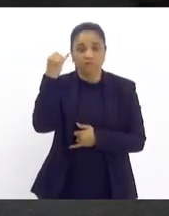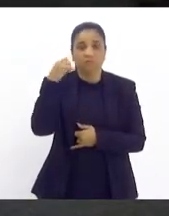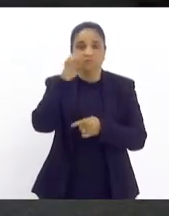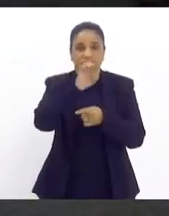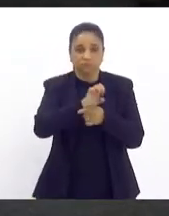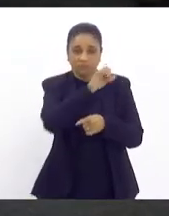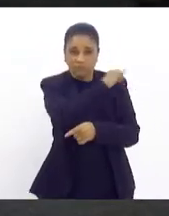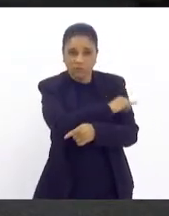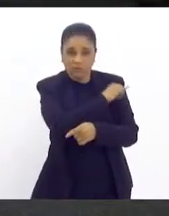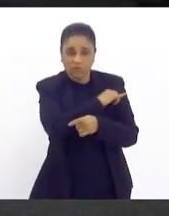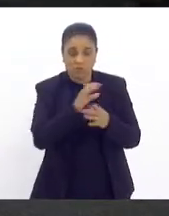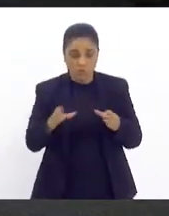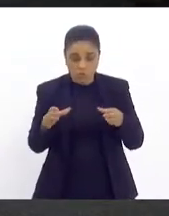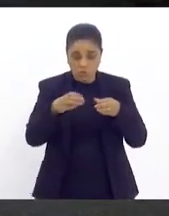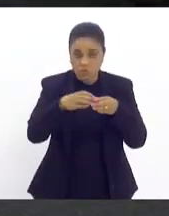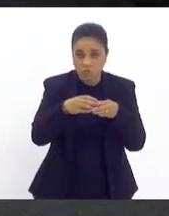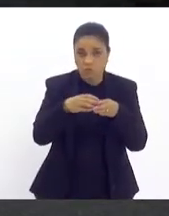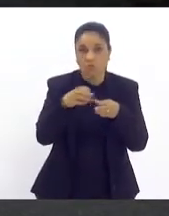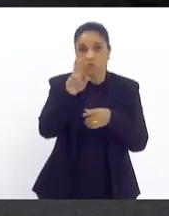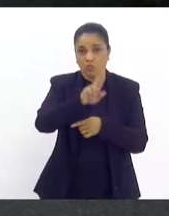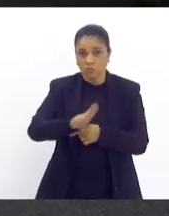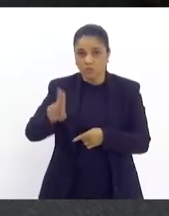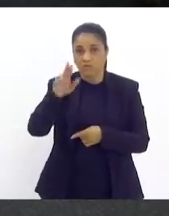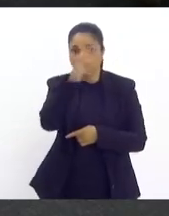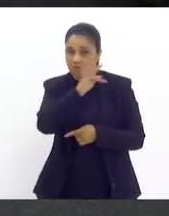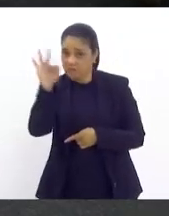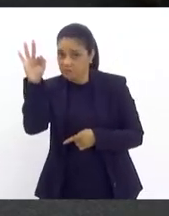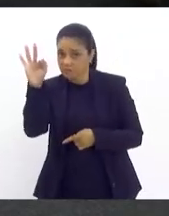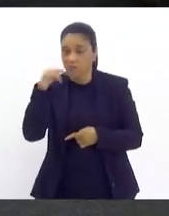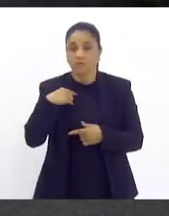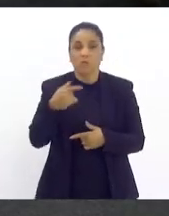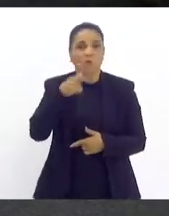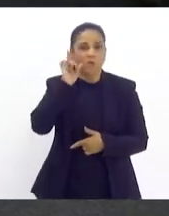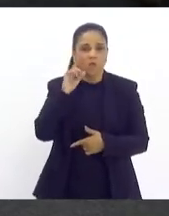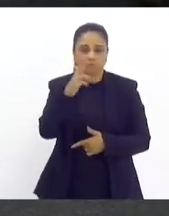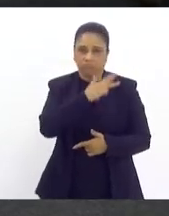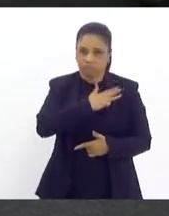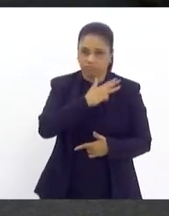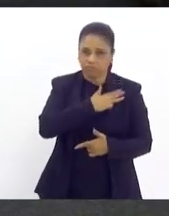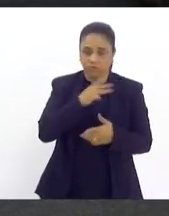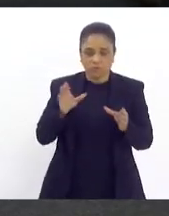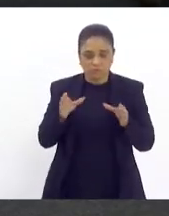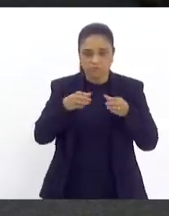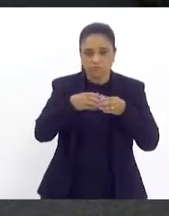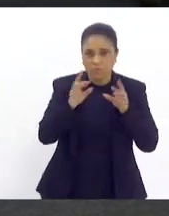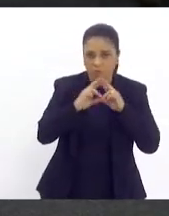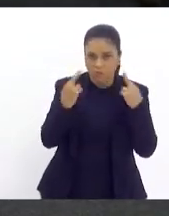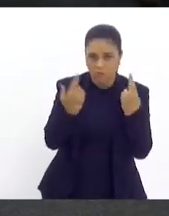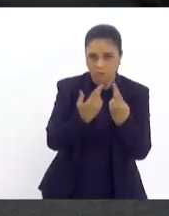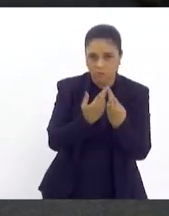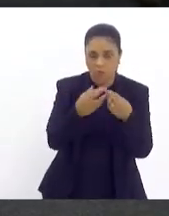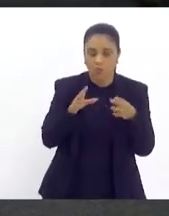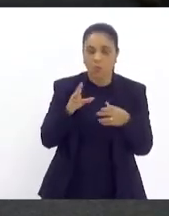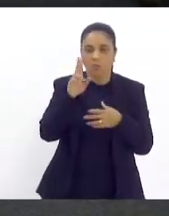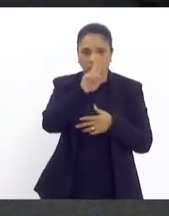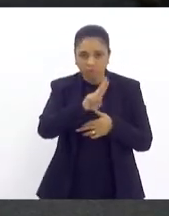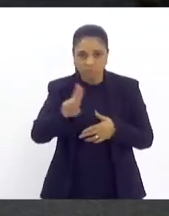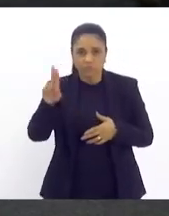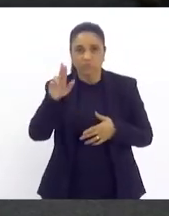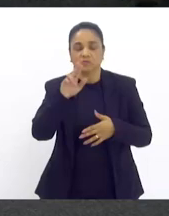concentração de universidades federais ontem o presidente Lula se reuniu com dirigente de universidades federais